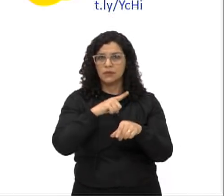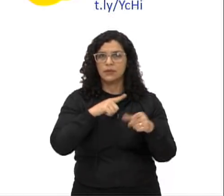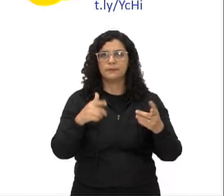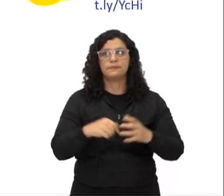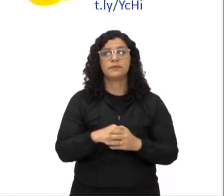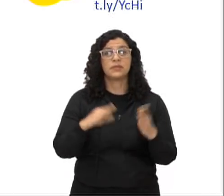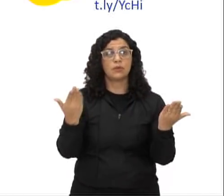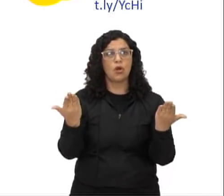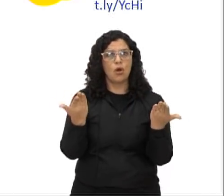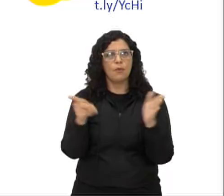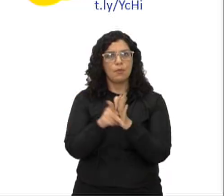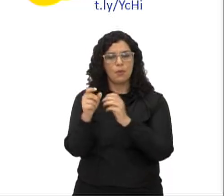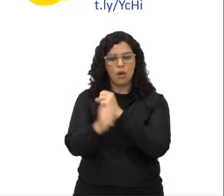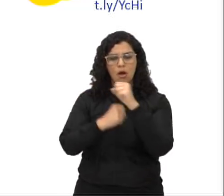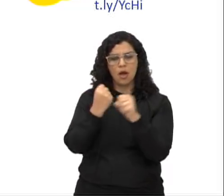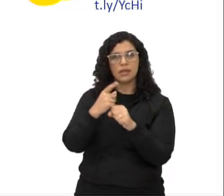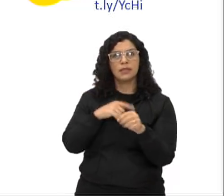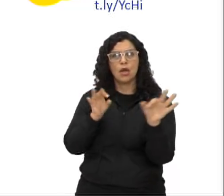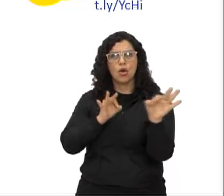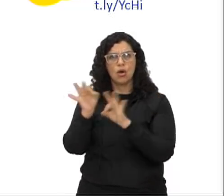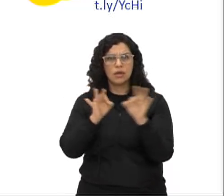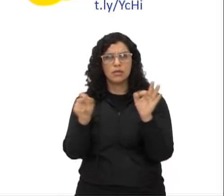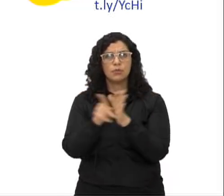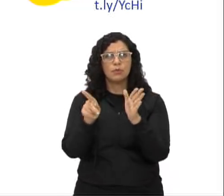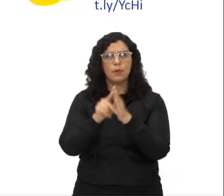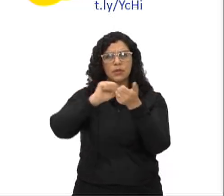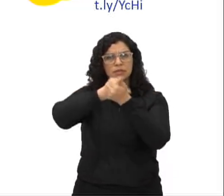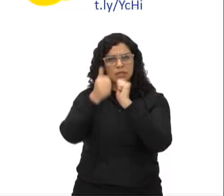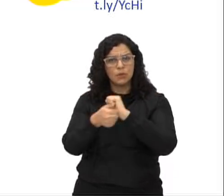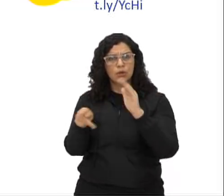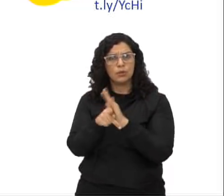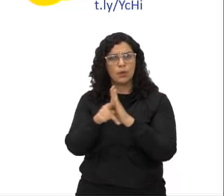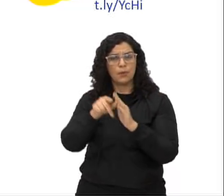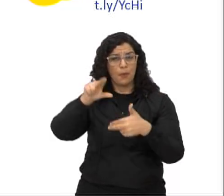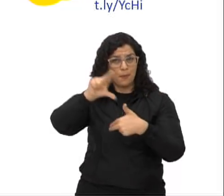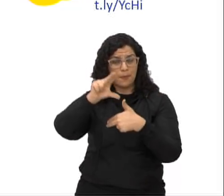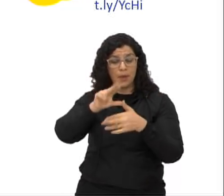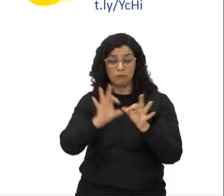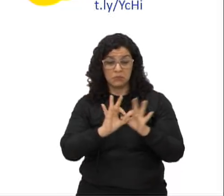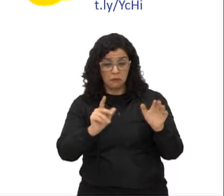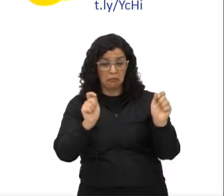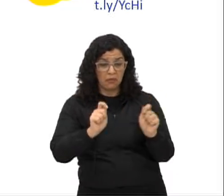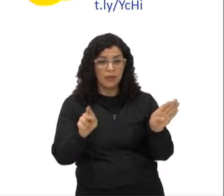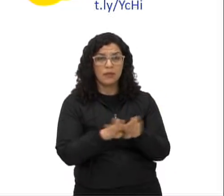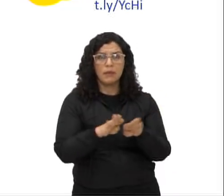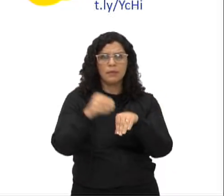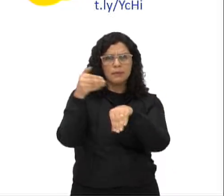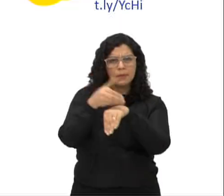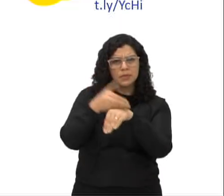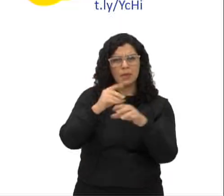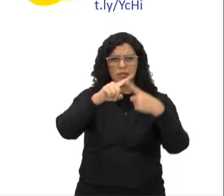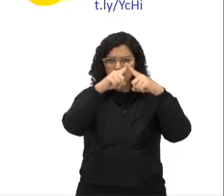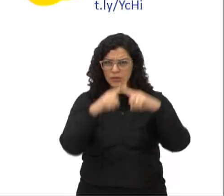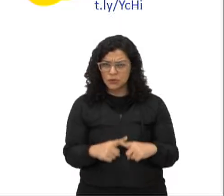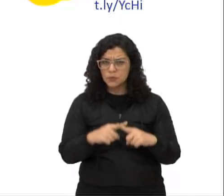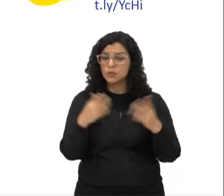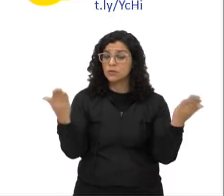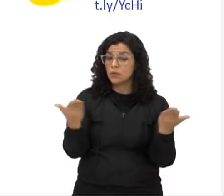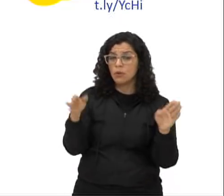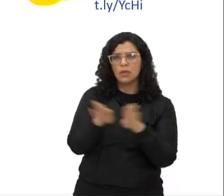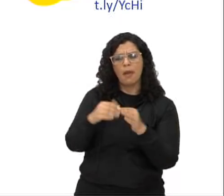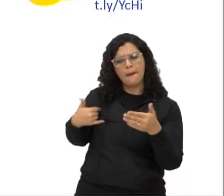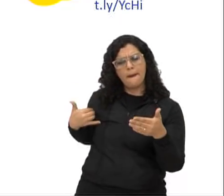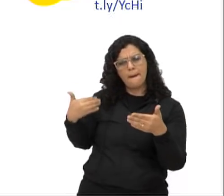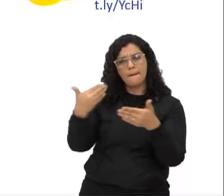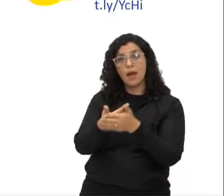tá? Naquele ano recebeu da Organização Desportiva Pan-Americana a autorização para fazer parte da competição. E de lá para cá